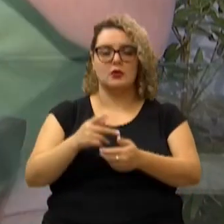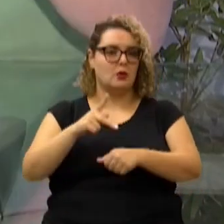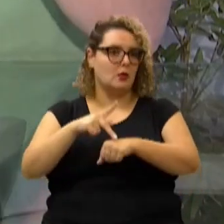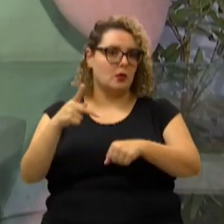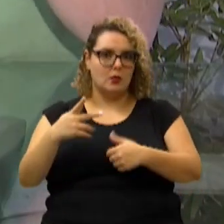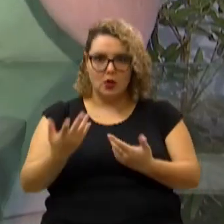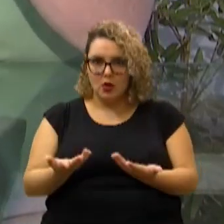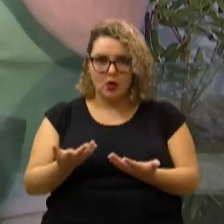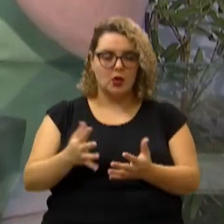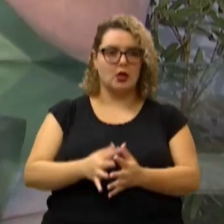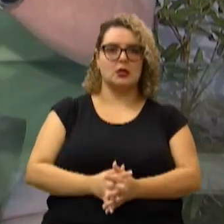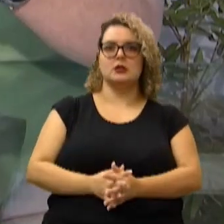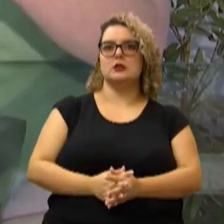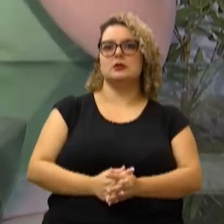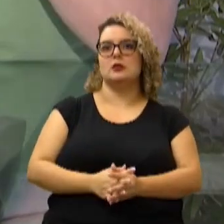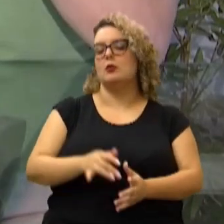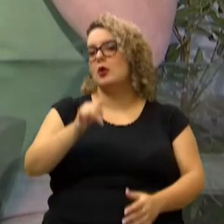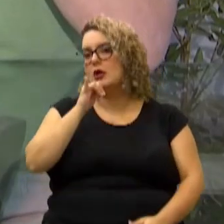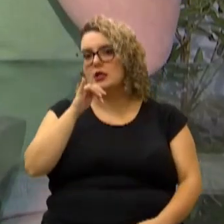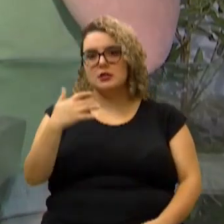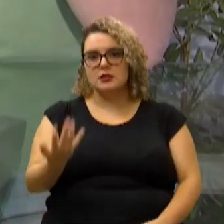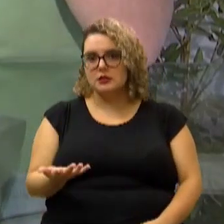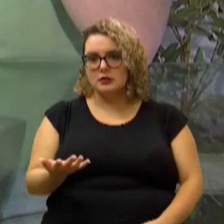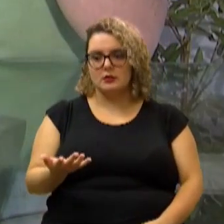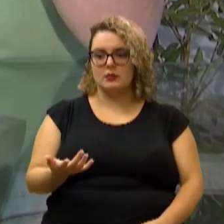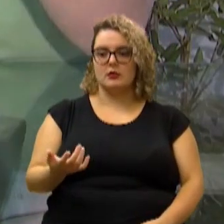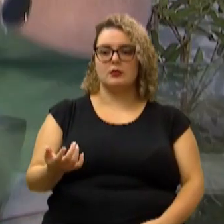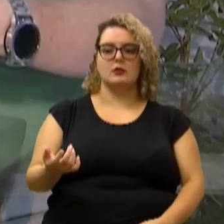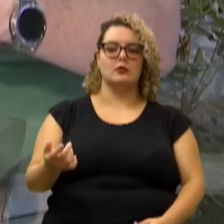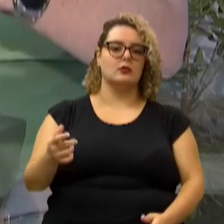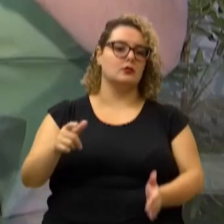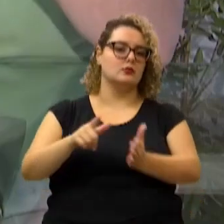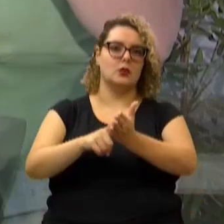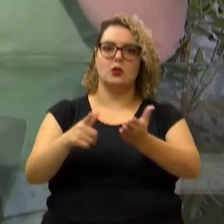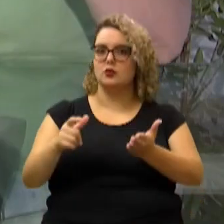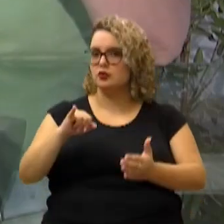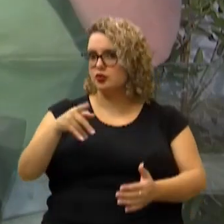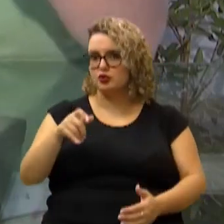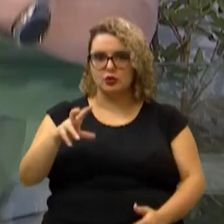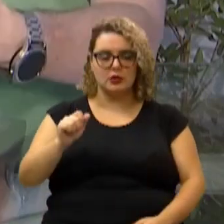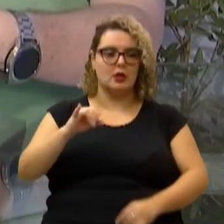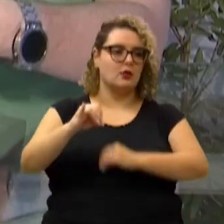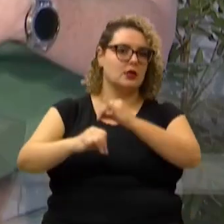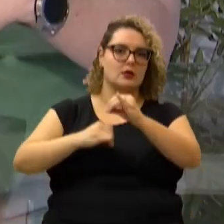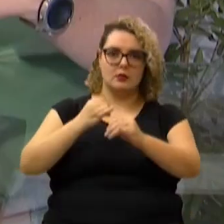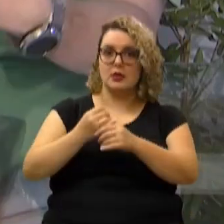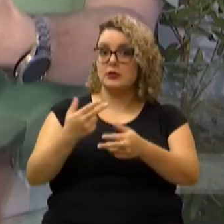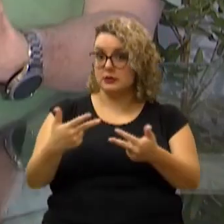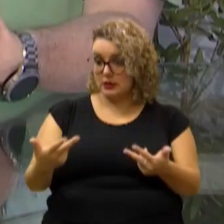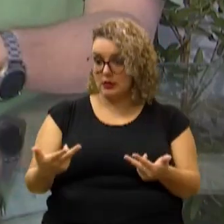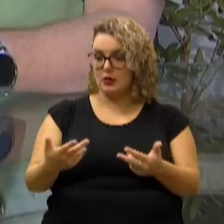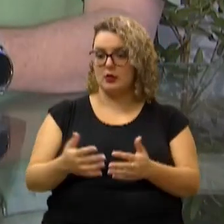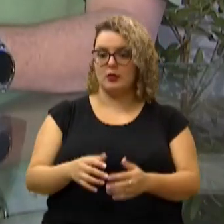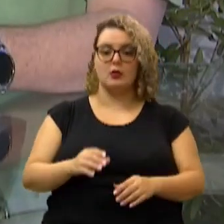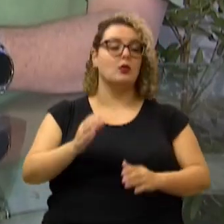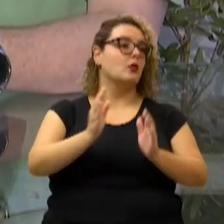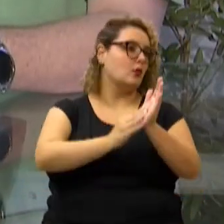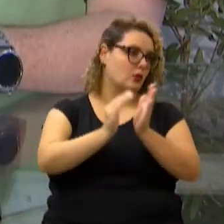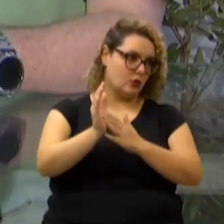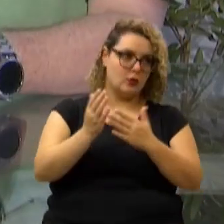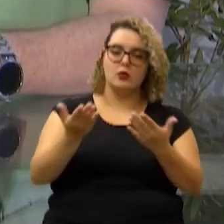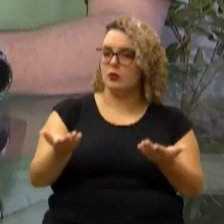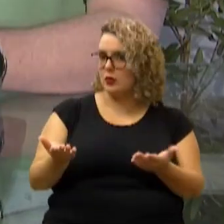uma pós vai por exemplo assinar um jornal internet essas coisas